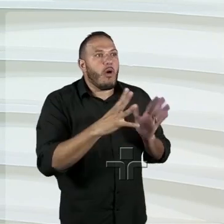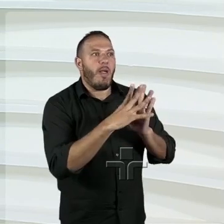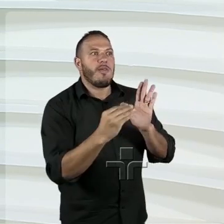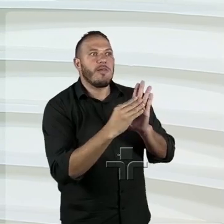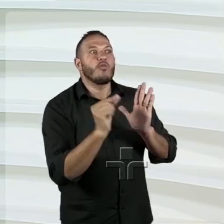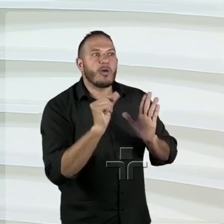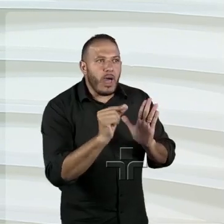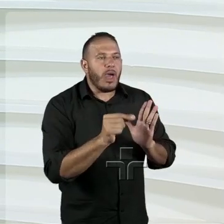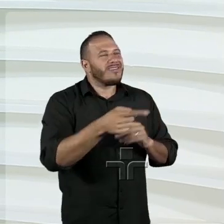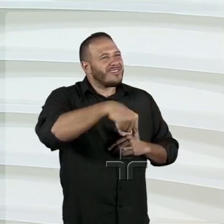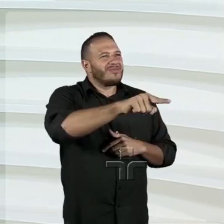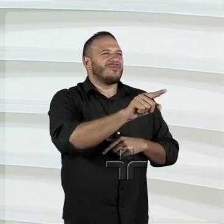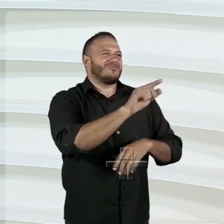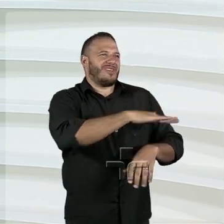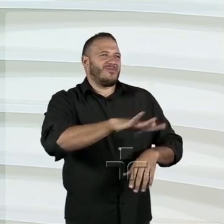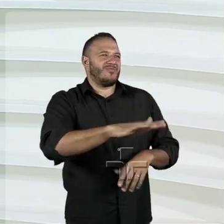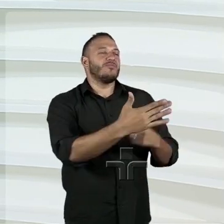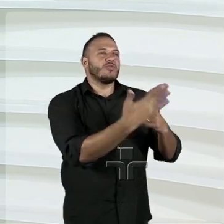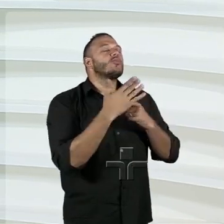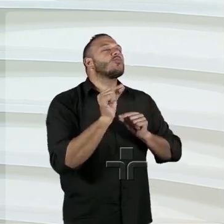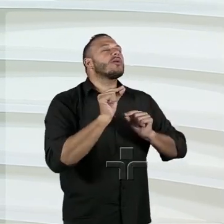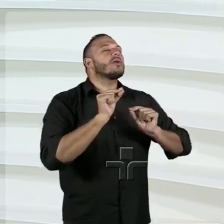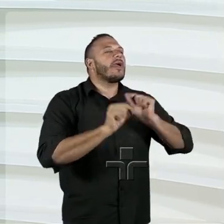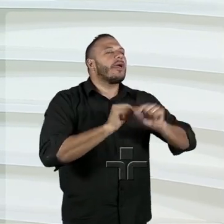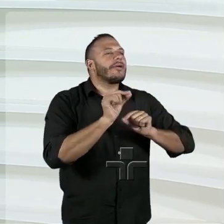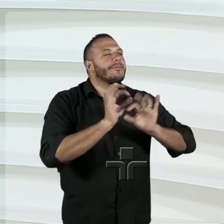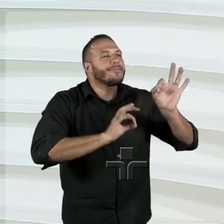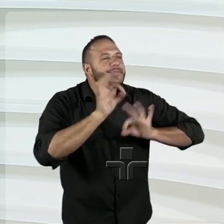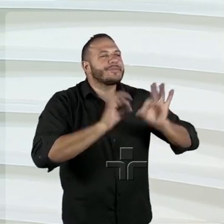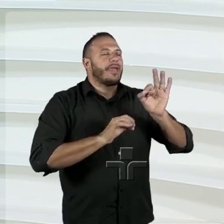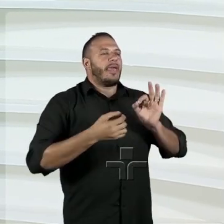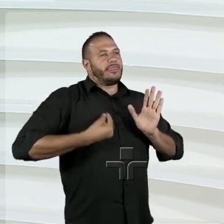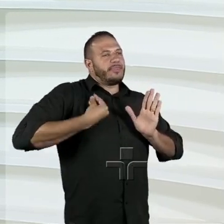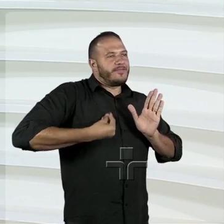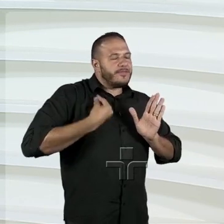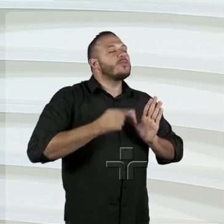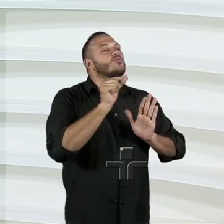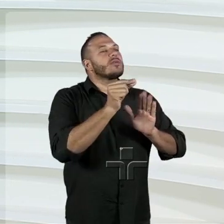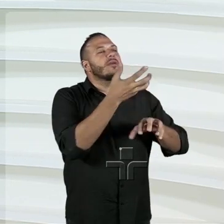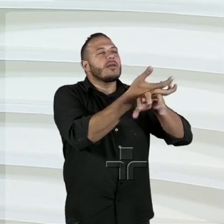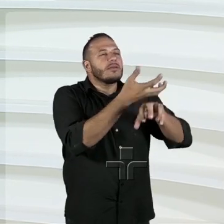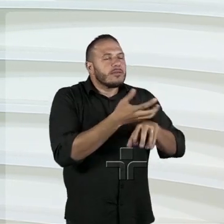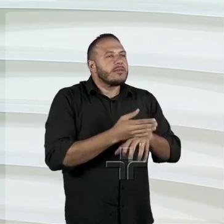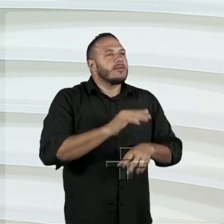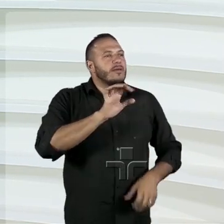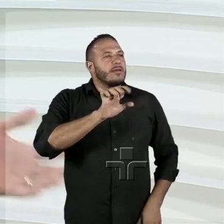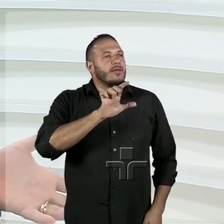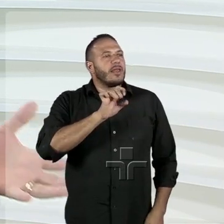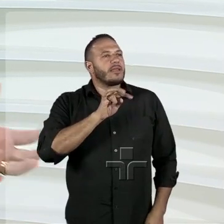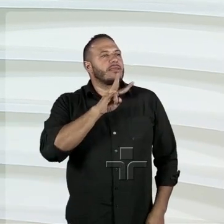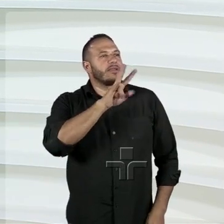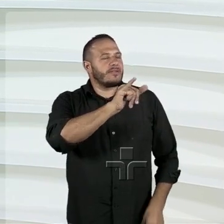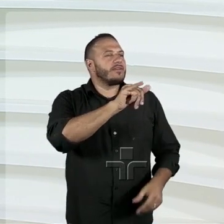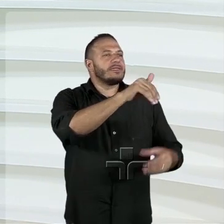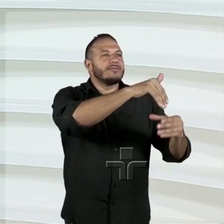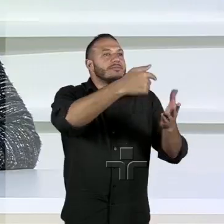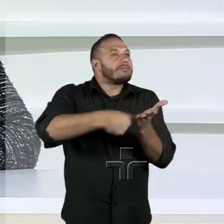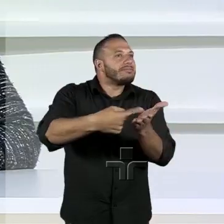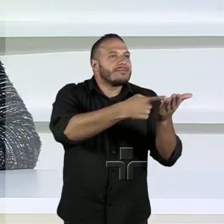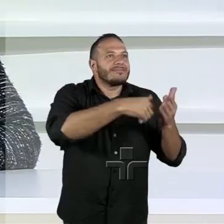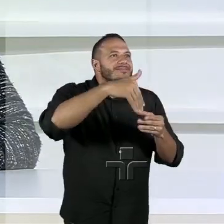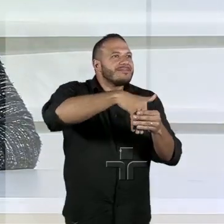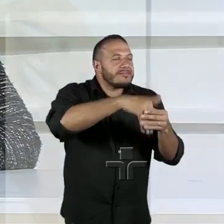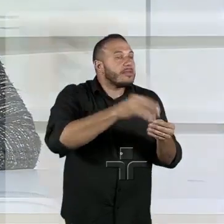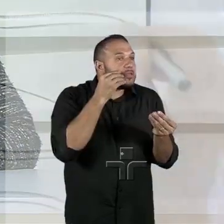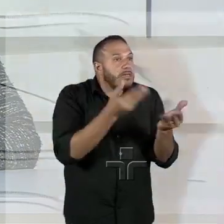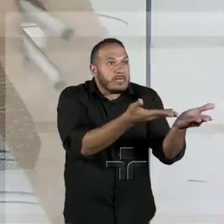estão contando o que é ter projeto de vida, o que é ter uma disciplina eletiva, por exemplo, que é o que a gente está tentando trazer